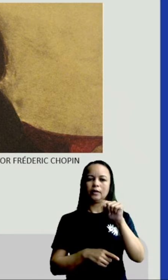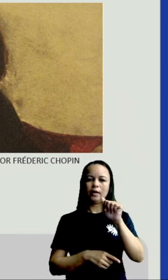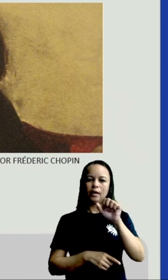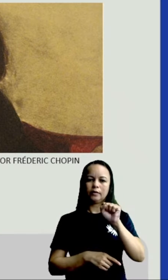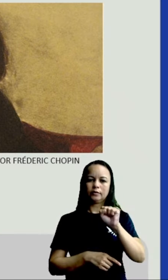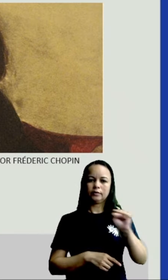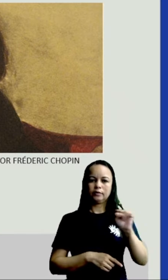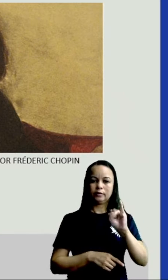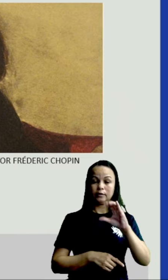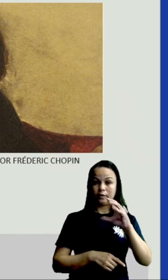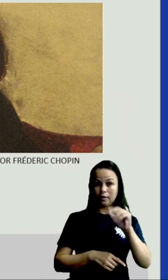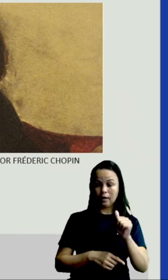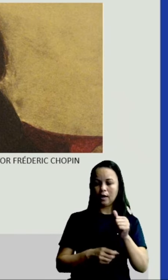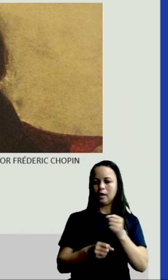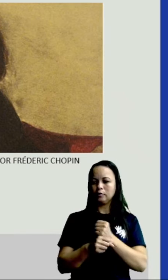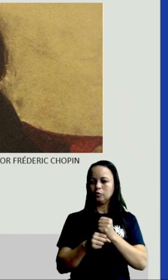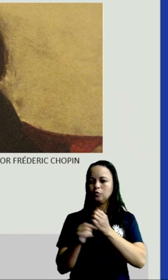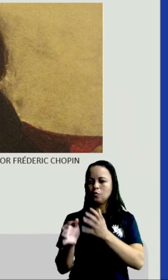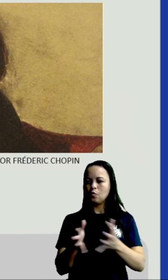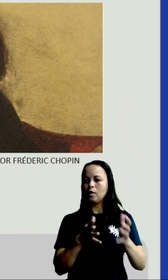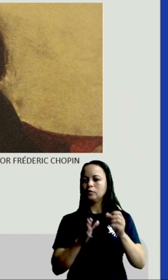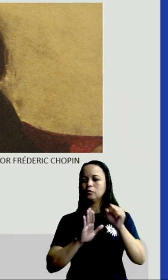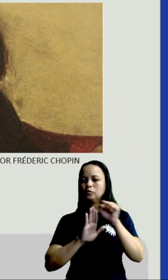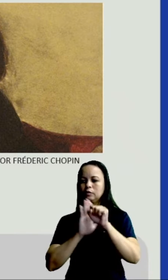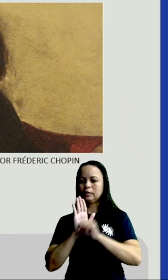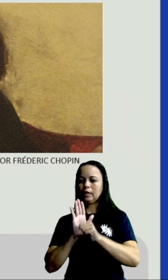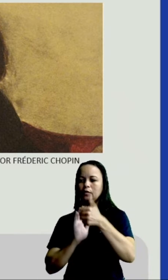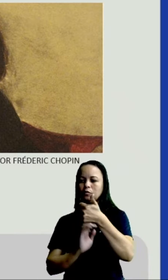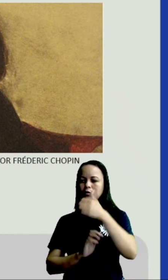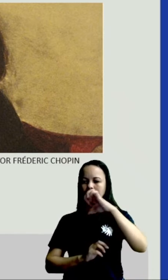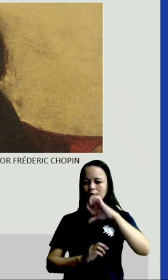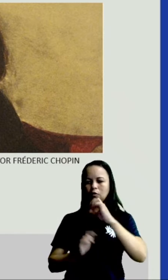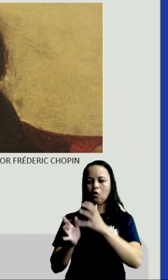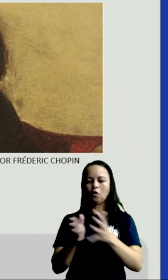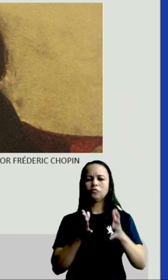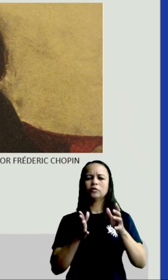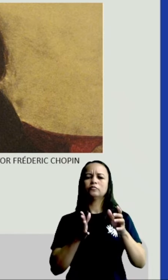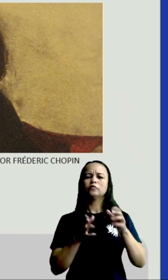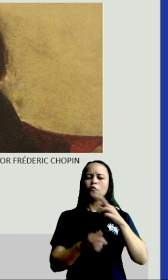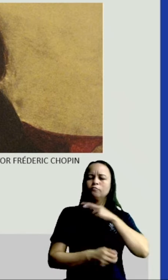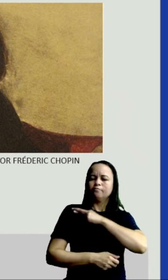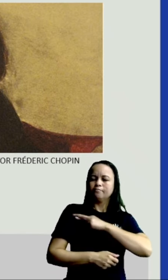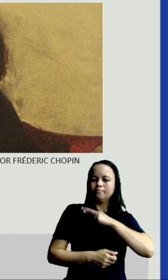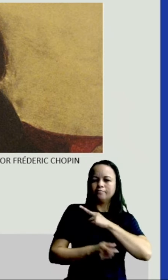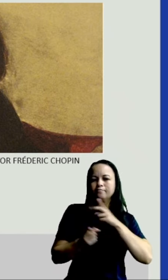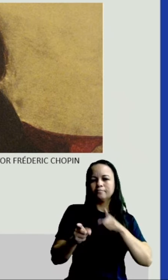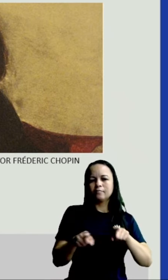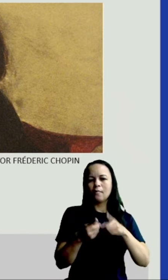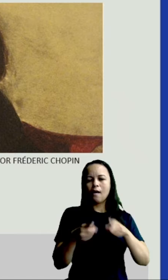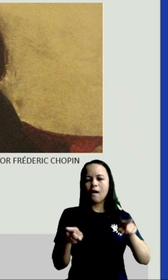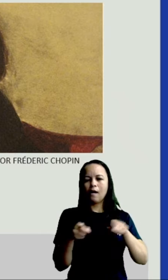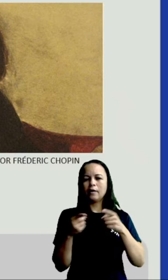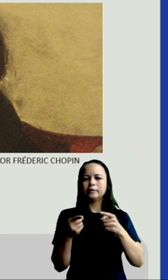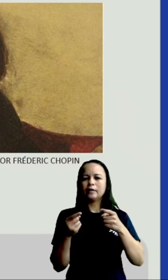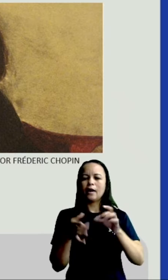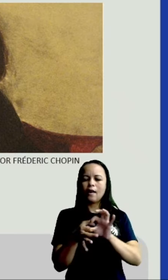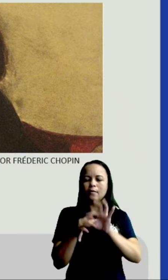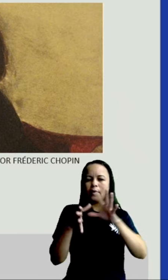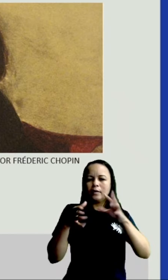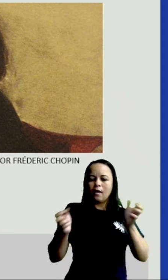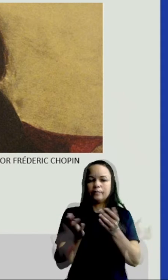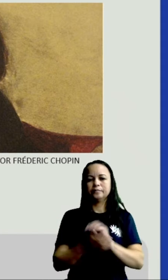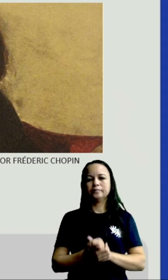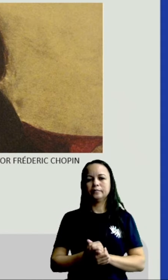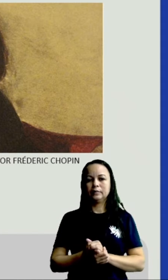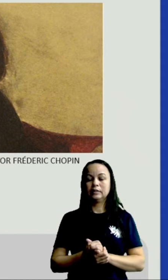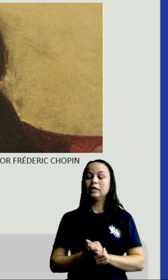o movimento cultural que surgiu na Europa foi o romantismo a música predominante tinha como qualidades a liberdade